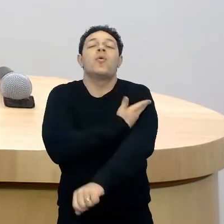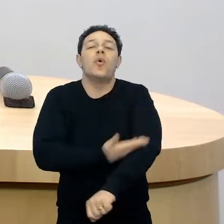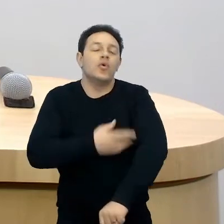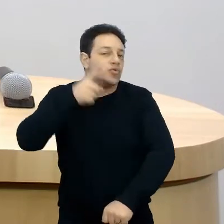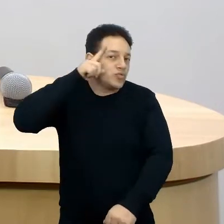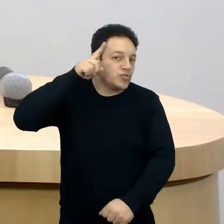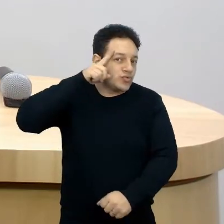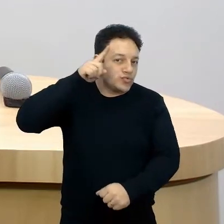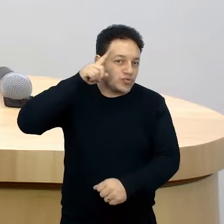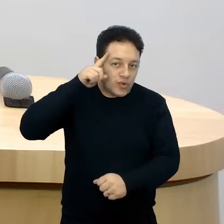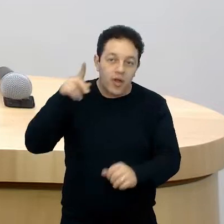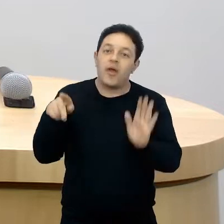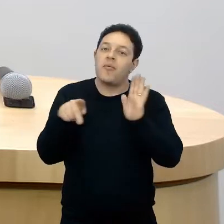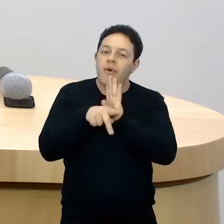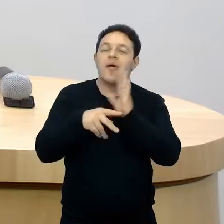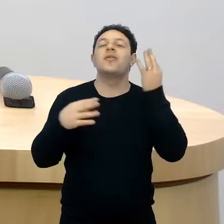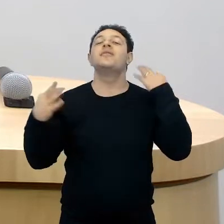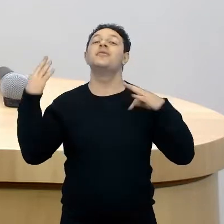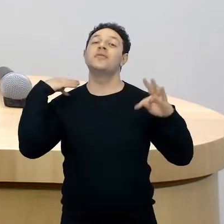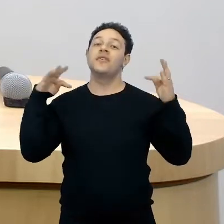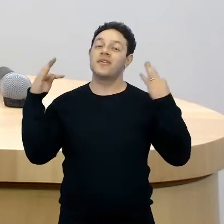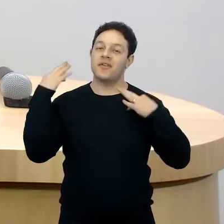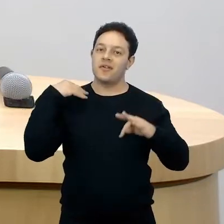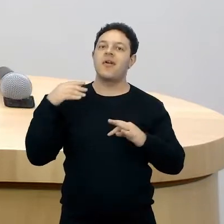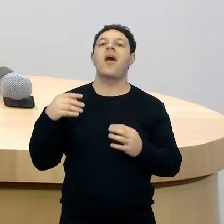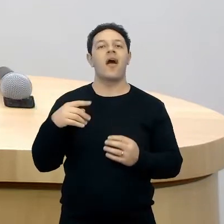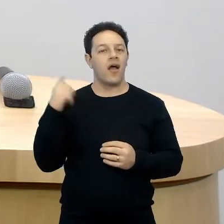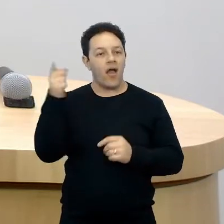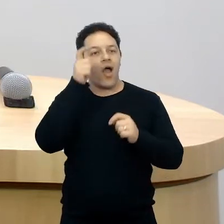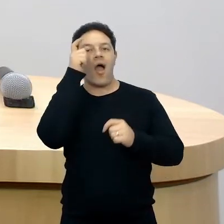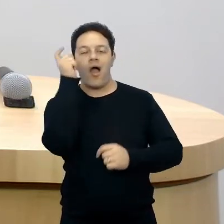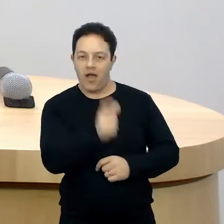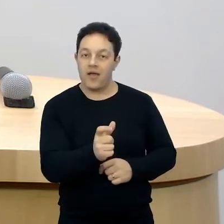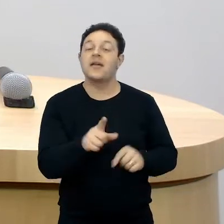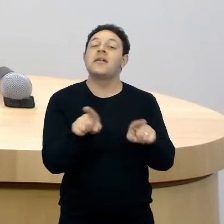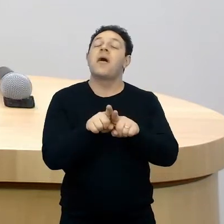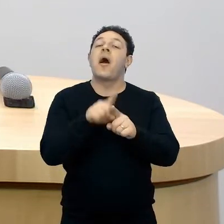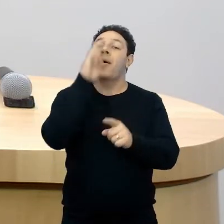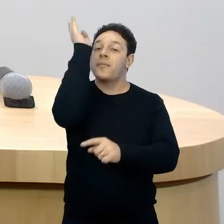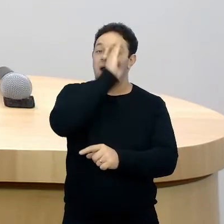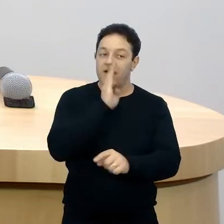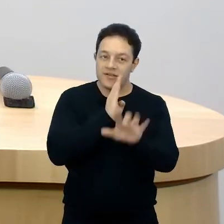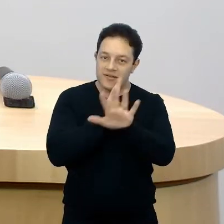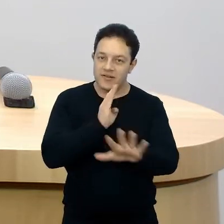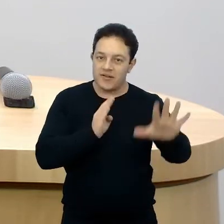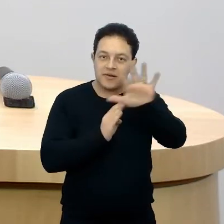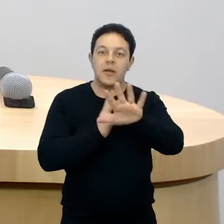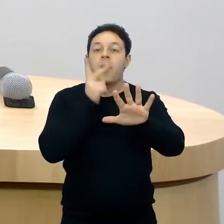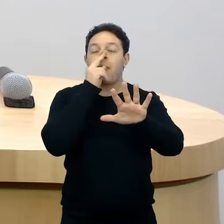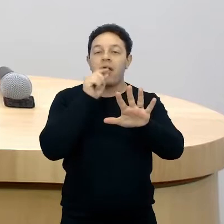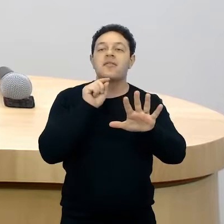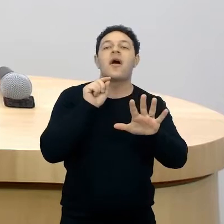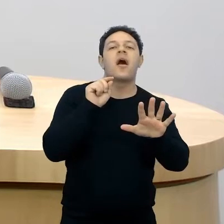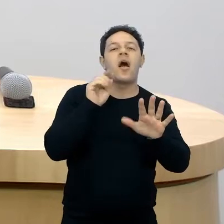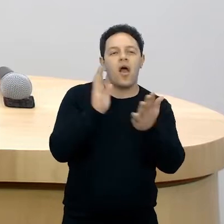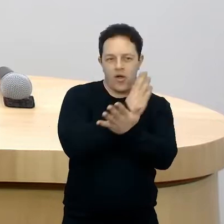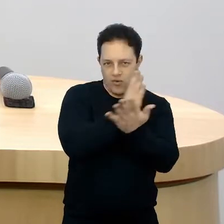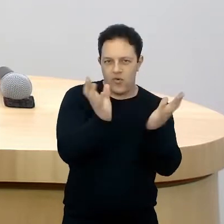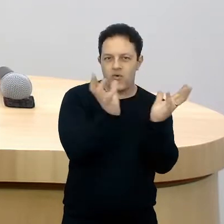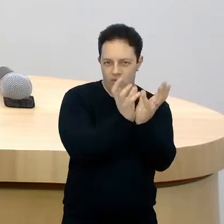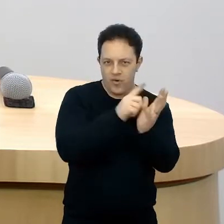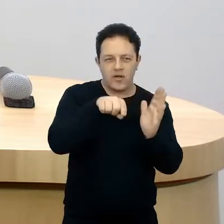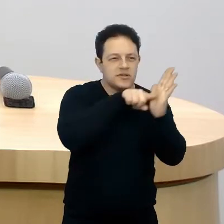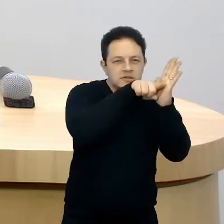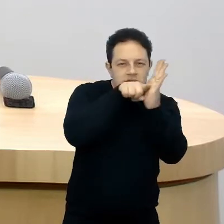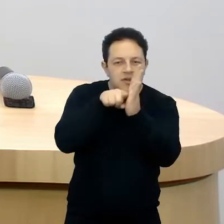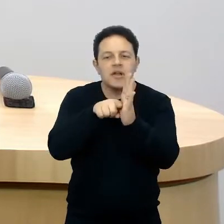na indústria do turismo. Faz com que o Brasil amplie aquilo que alguns especialistas chamam